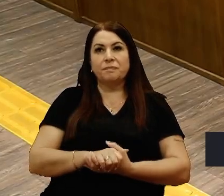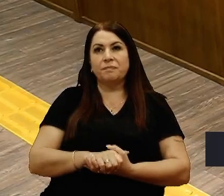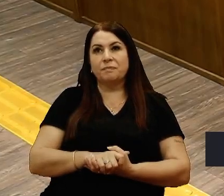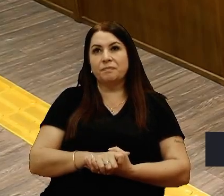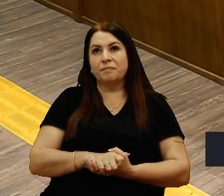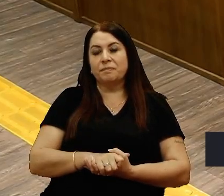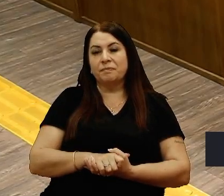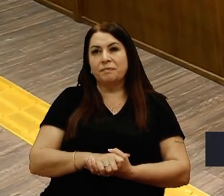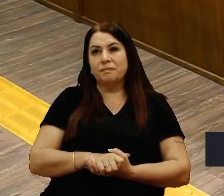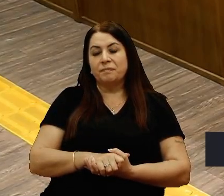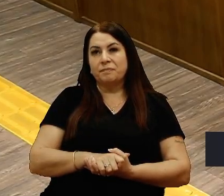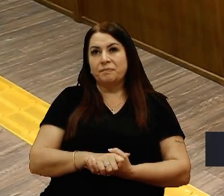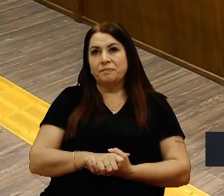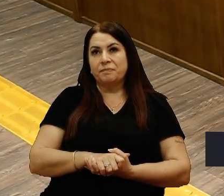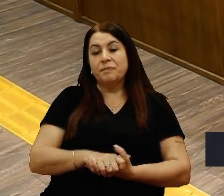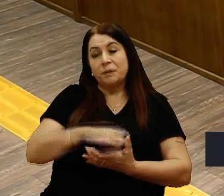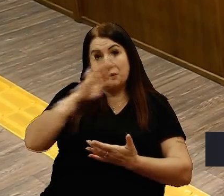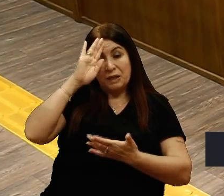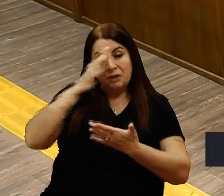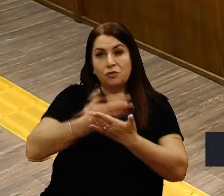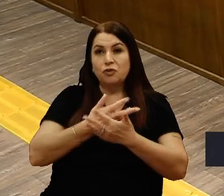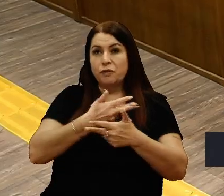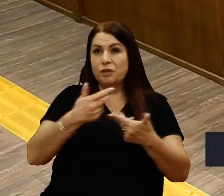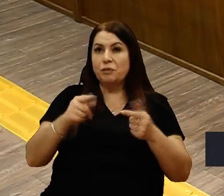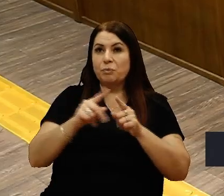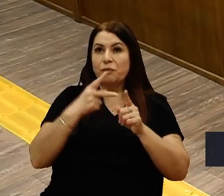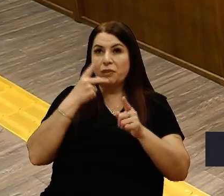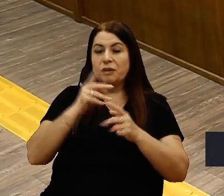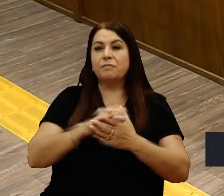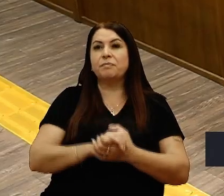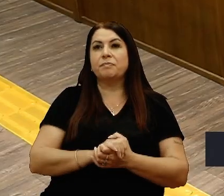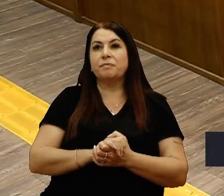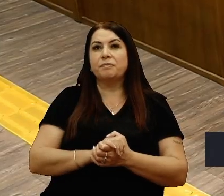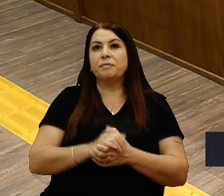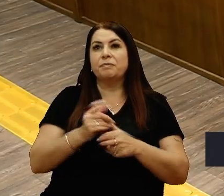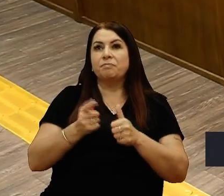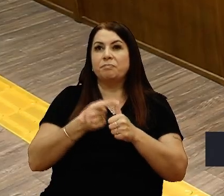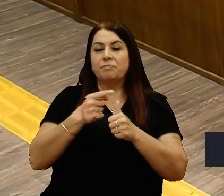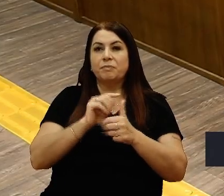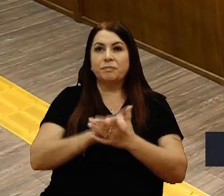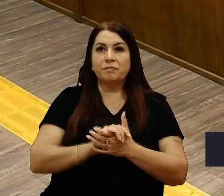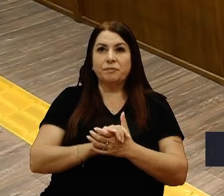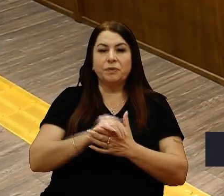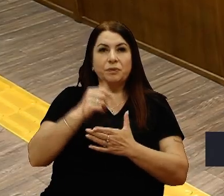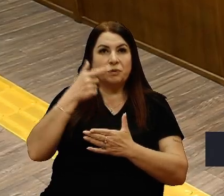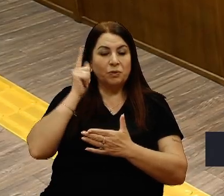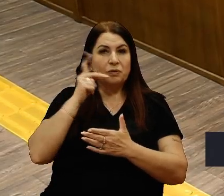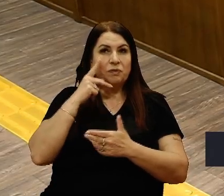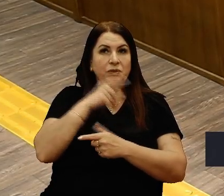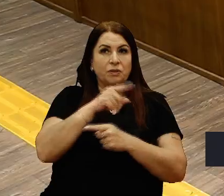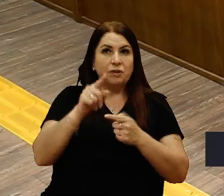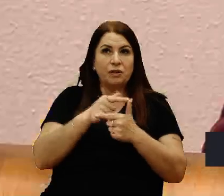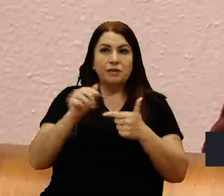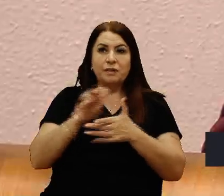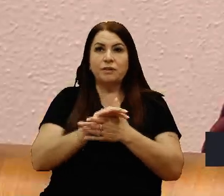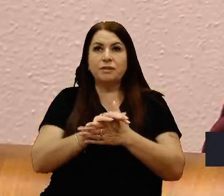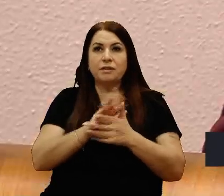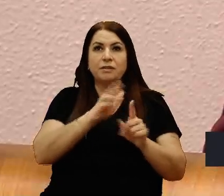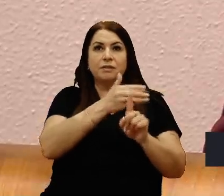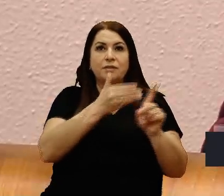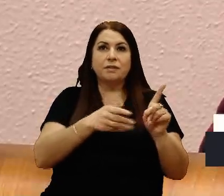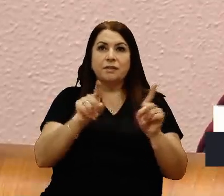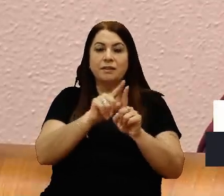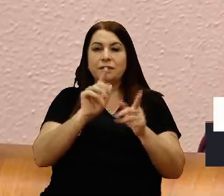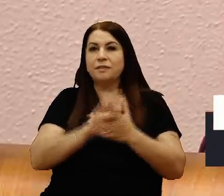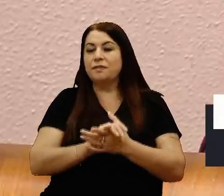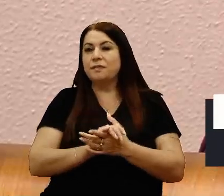eu creio que teria várias coisas para falar para o senhor. Primeiro que ontem eu falei sobre isso aqui na homenagem à professora Ana